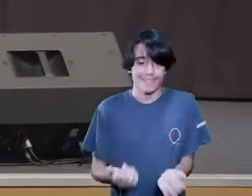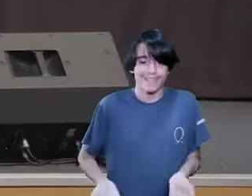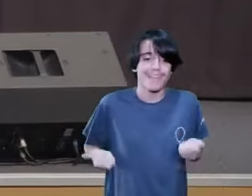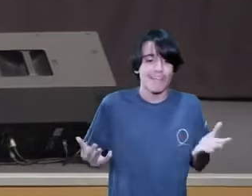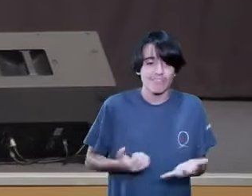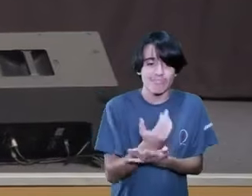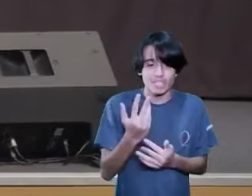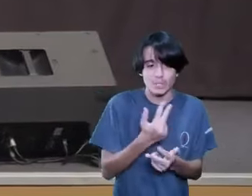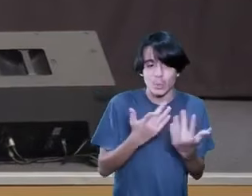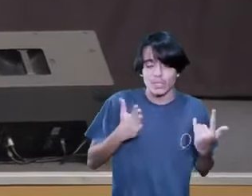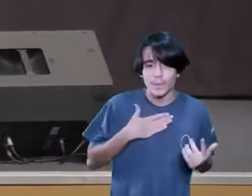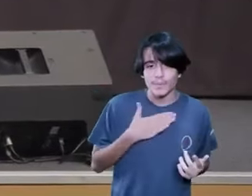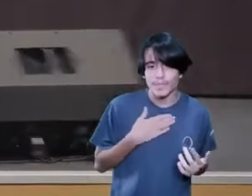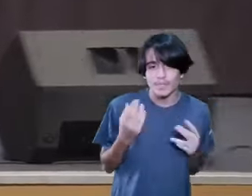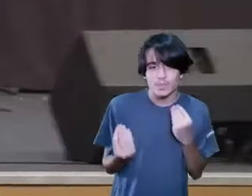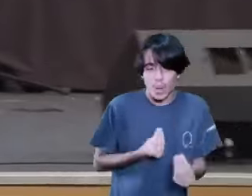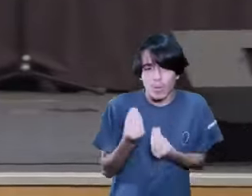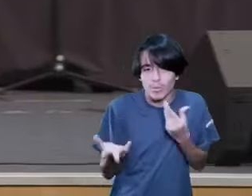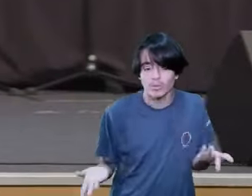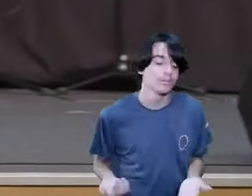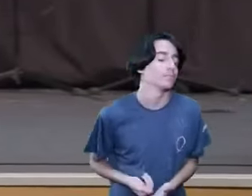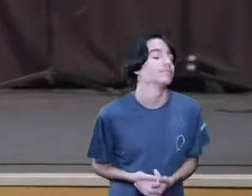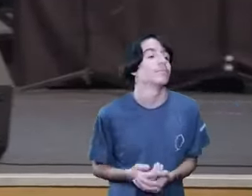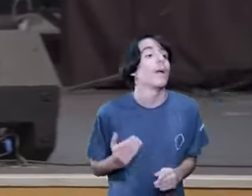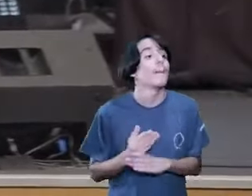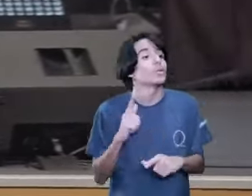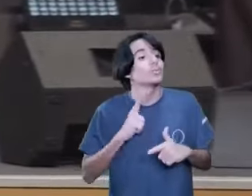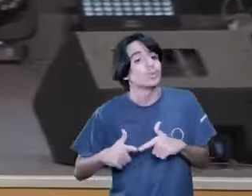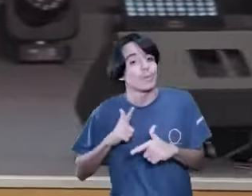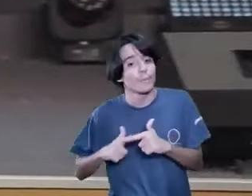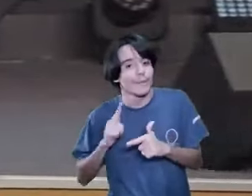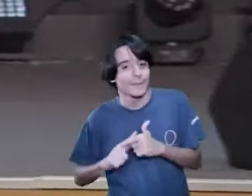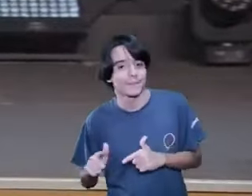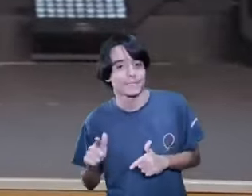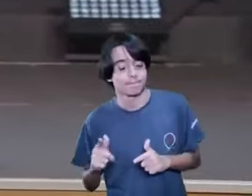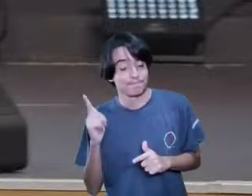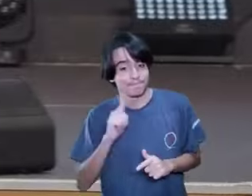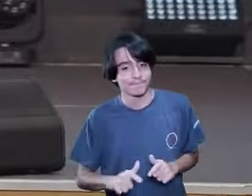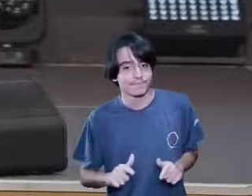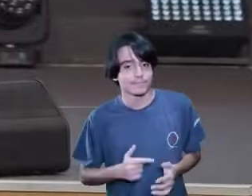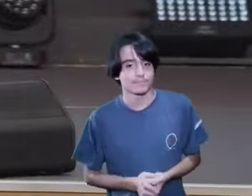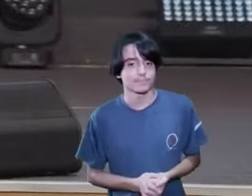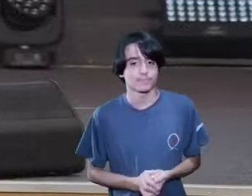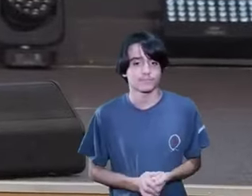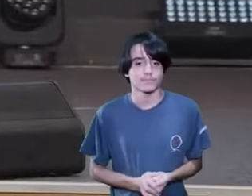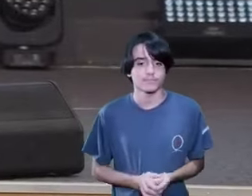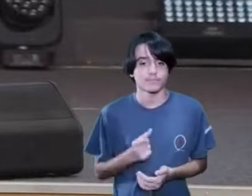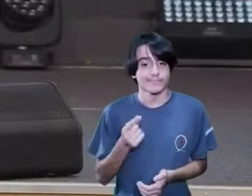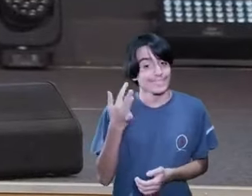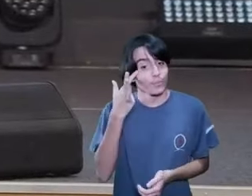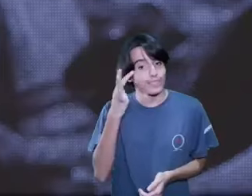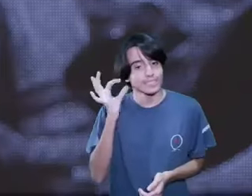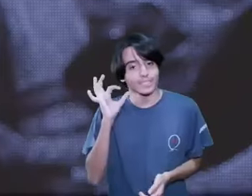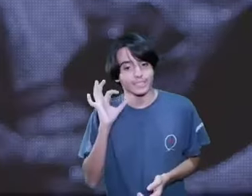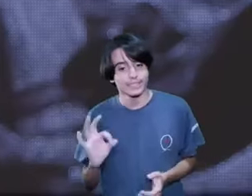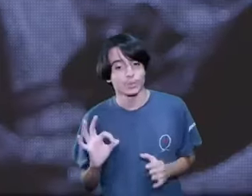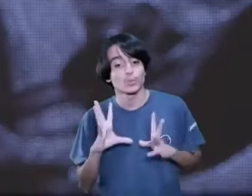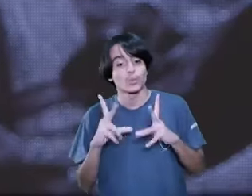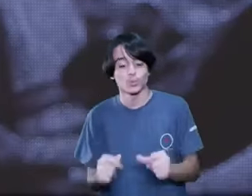entregar. Só que o problema, torno a dizer, é que ele não entendeu a mensagem